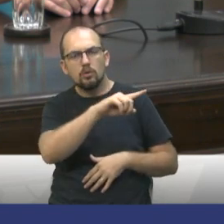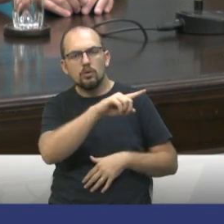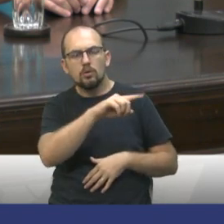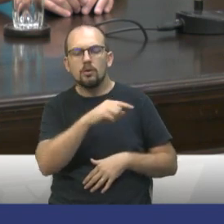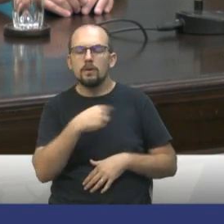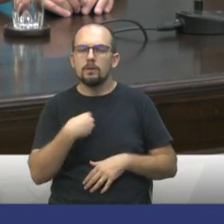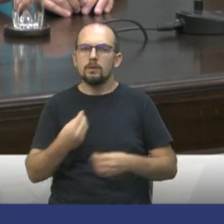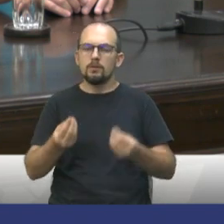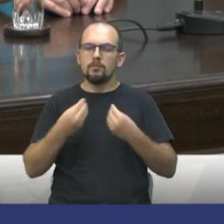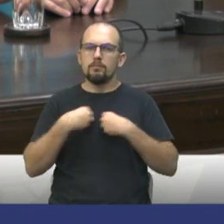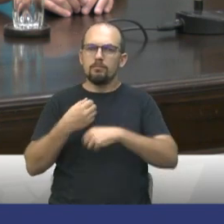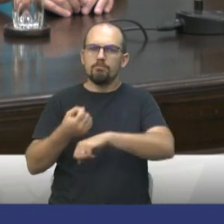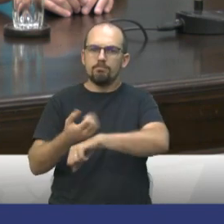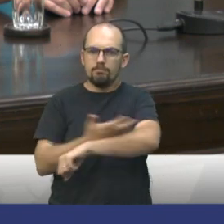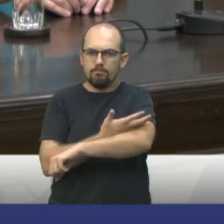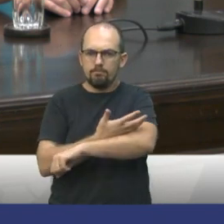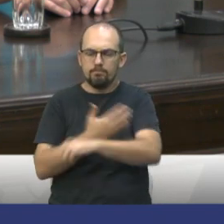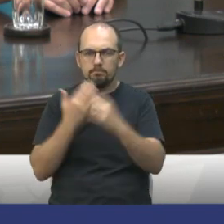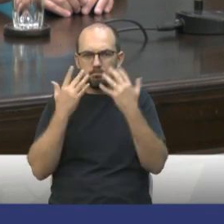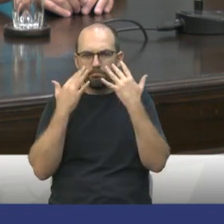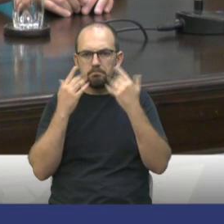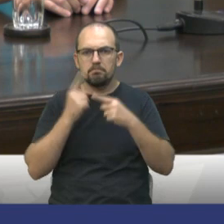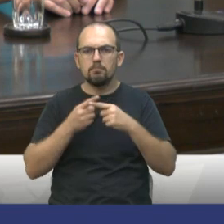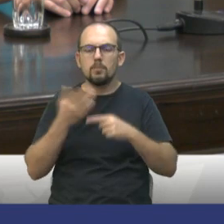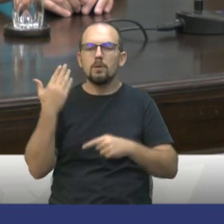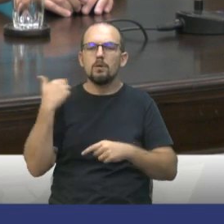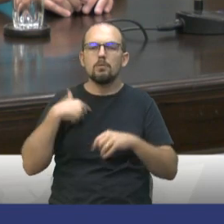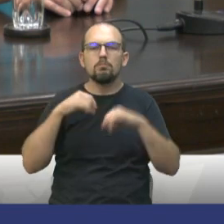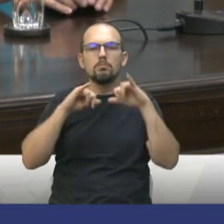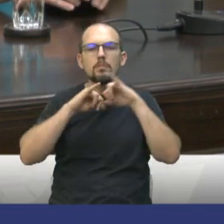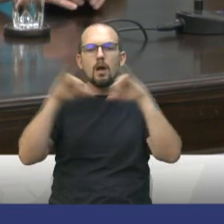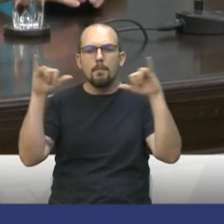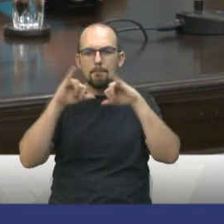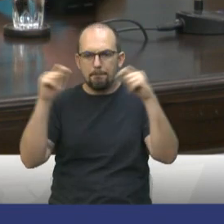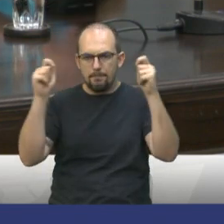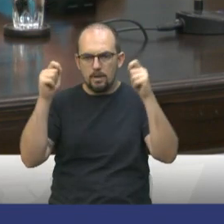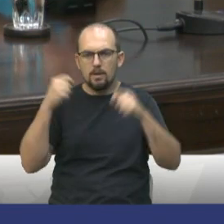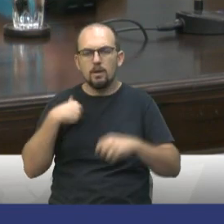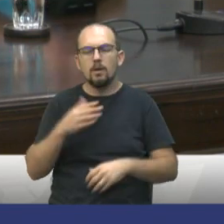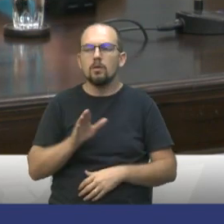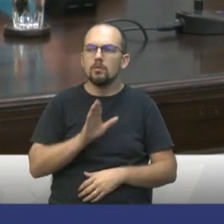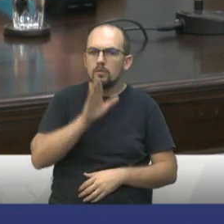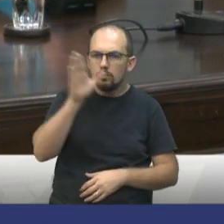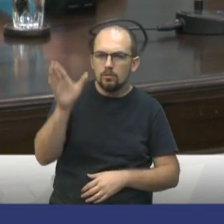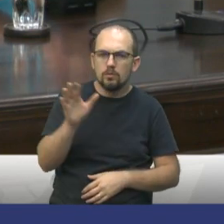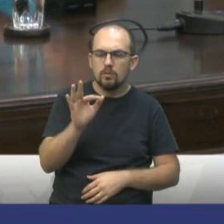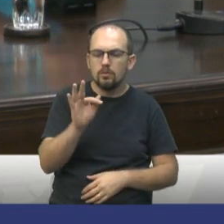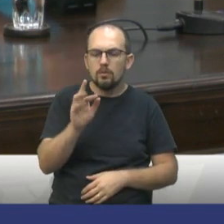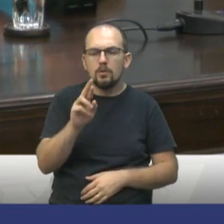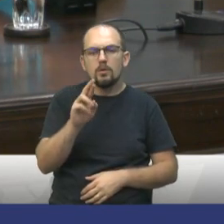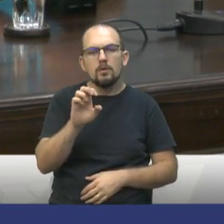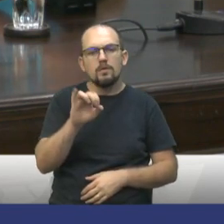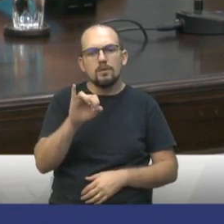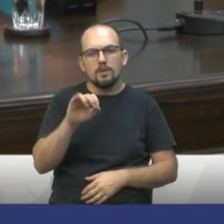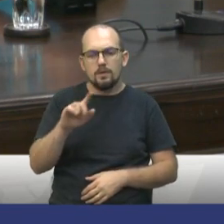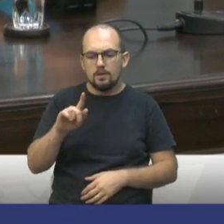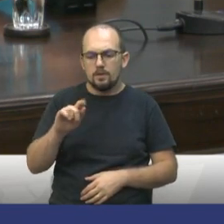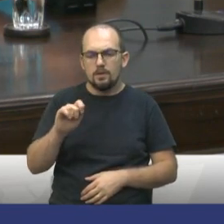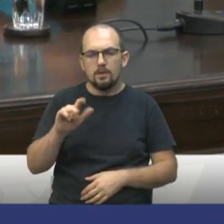me emociono porque na minha campanha eu andei pelo Frei Galvão lá, o residencial Frei